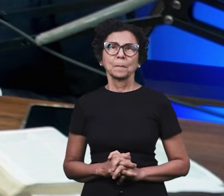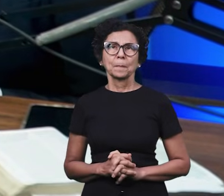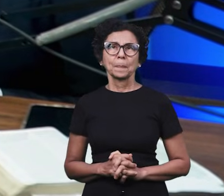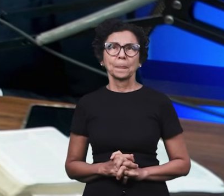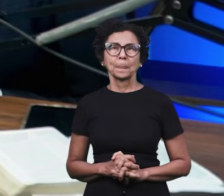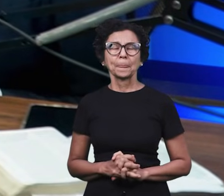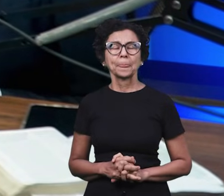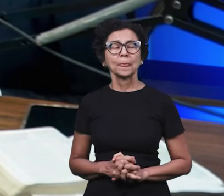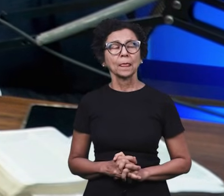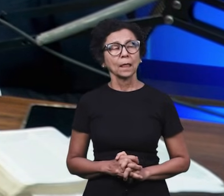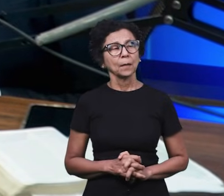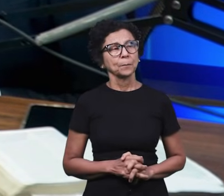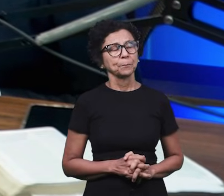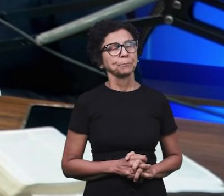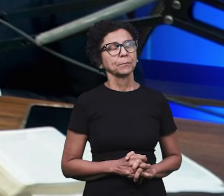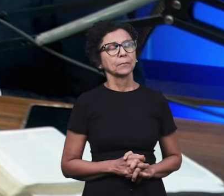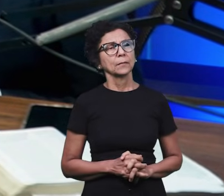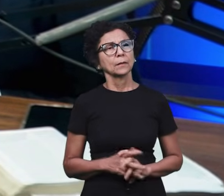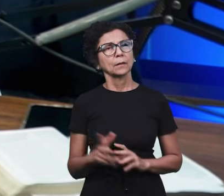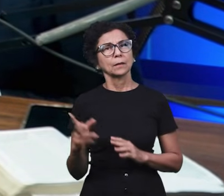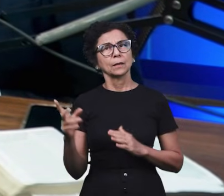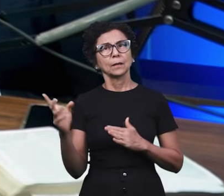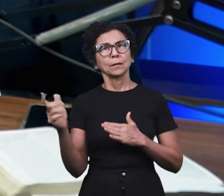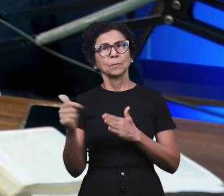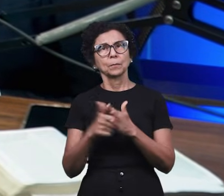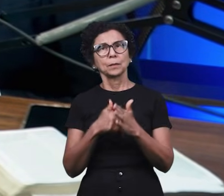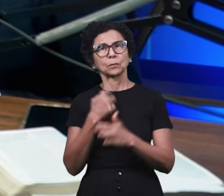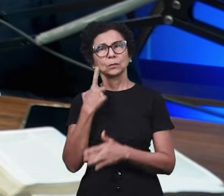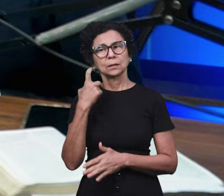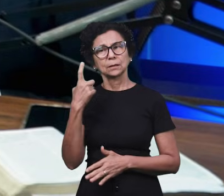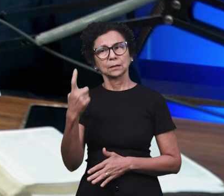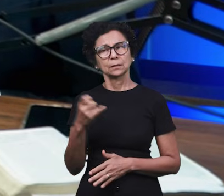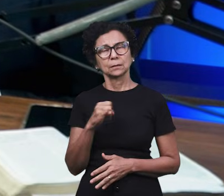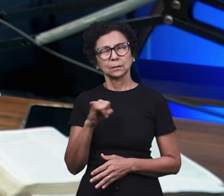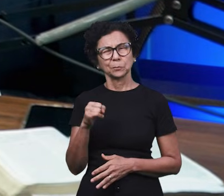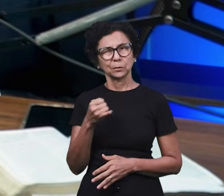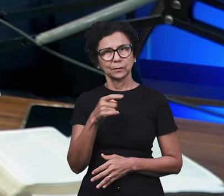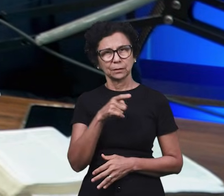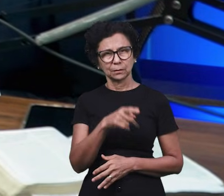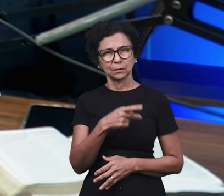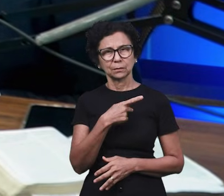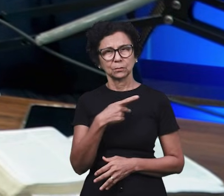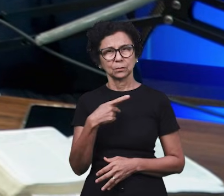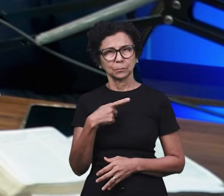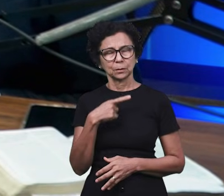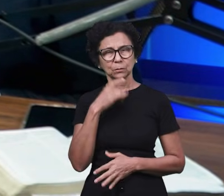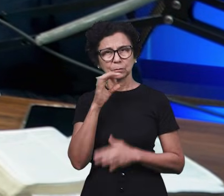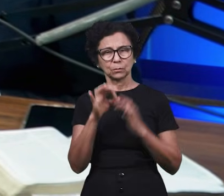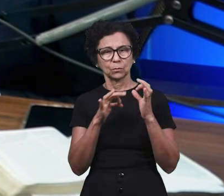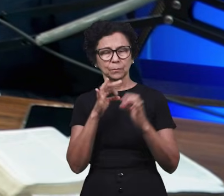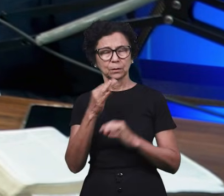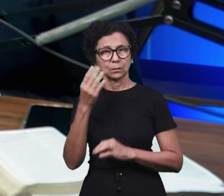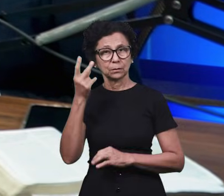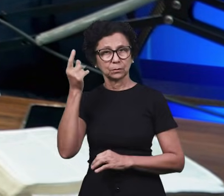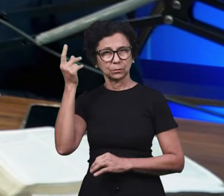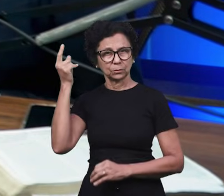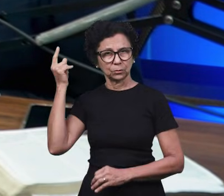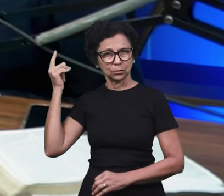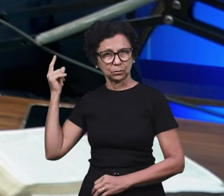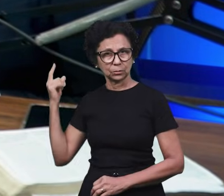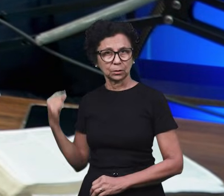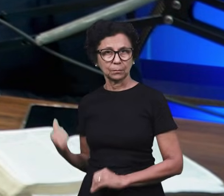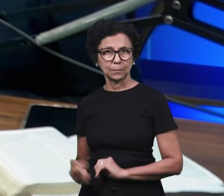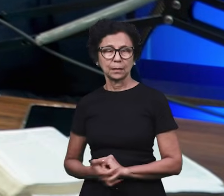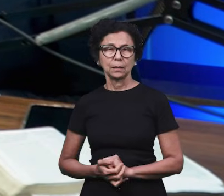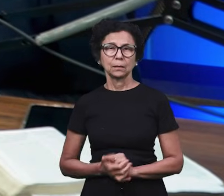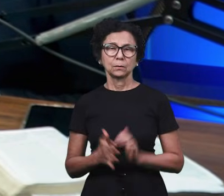interessante essa pergunta, até pegando um gancho no pouco do que o pastor Jadson comentou, que na época, nos